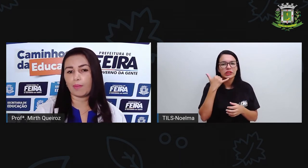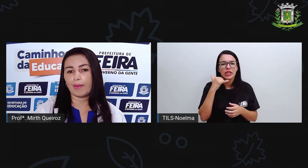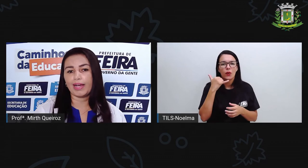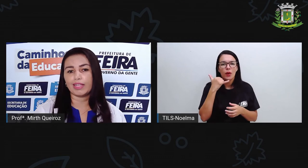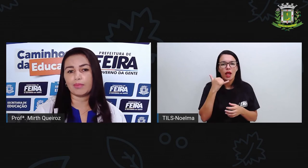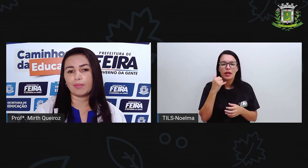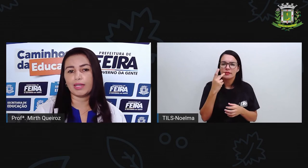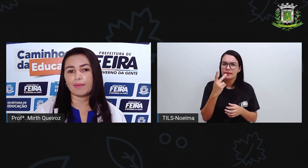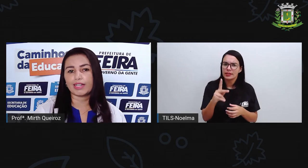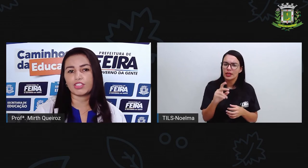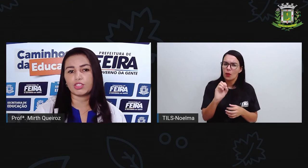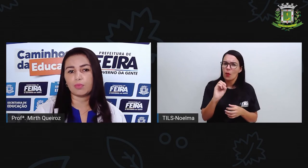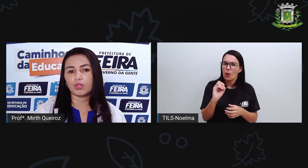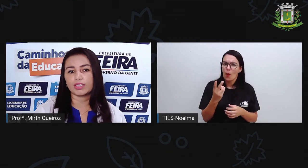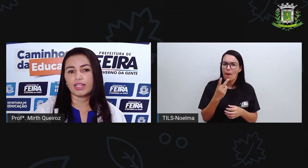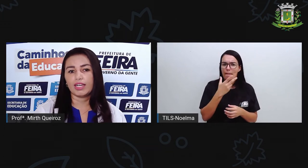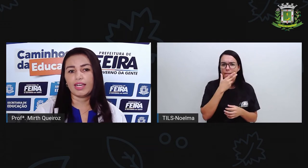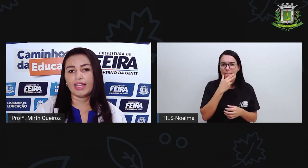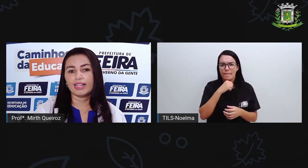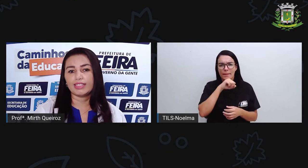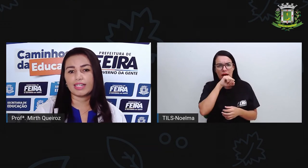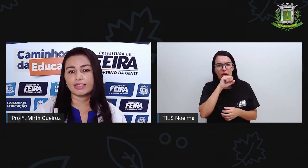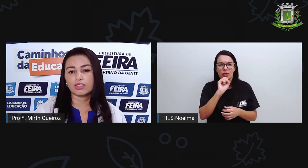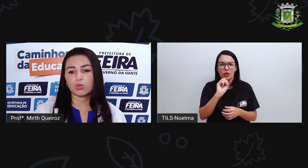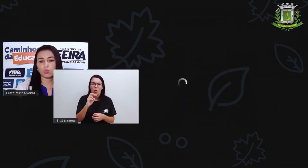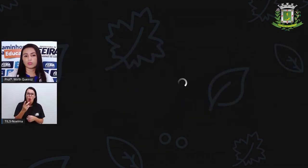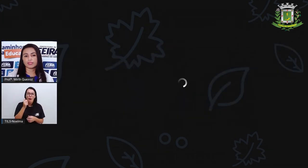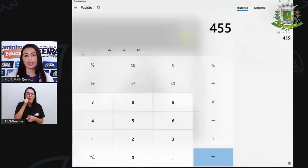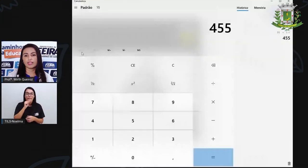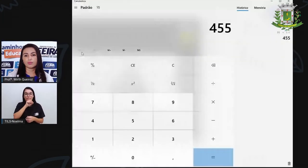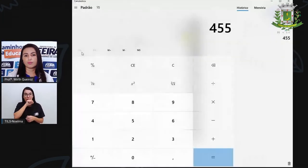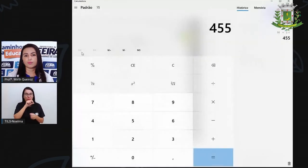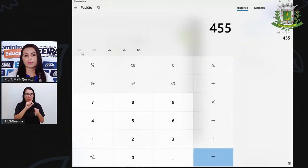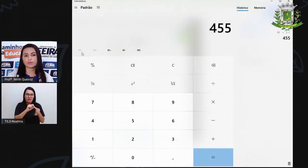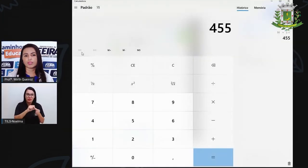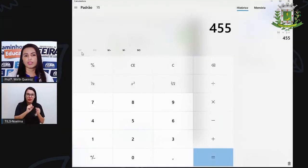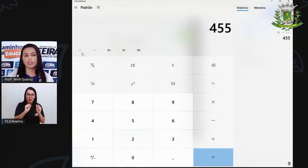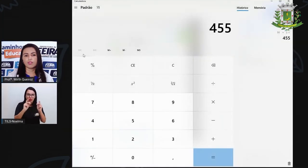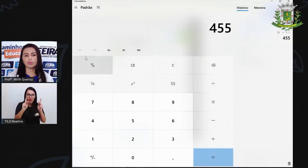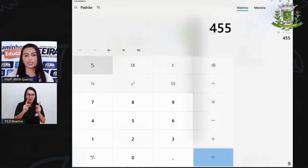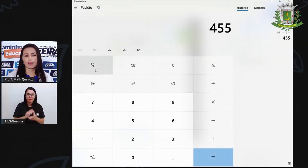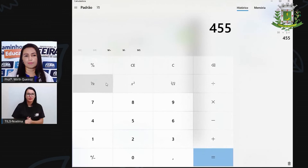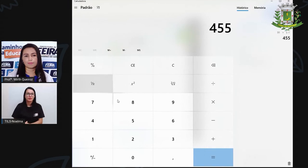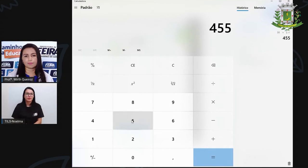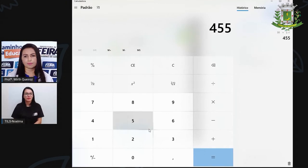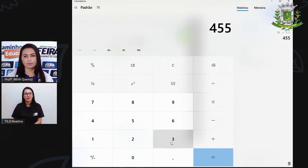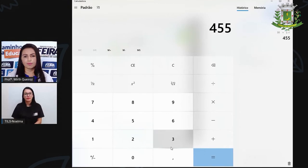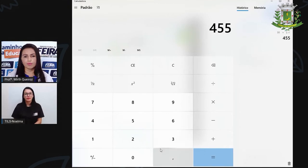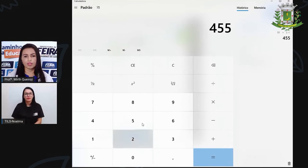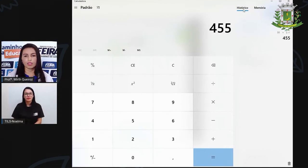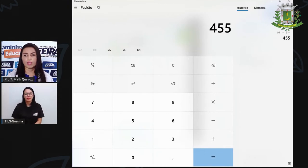celular do papai e da mamãe, para que a gente possa realizar essas contas, certo? Então, vamos lá.